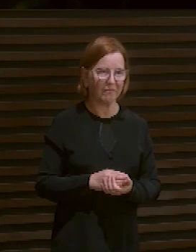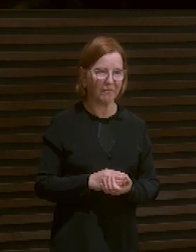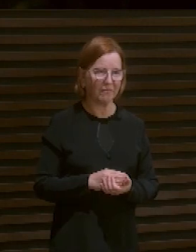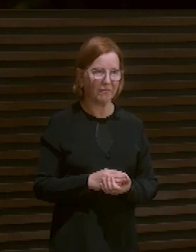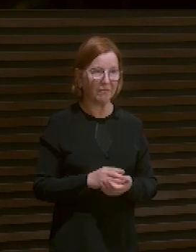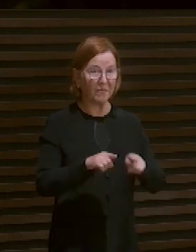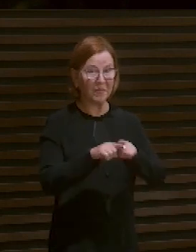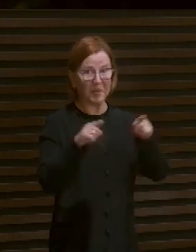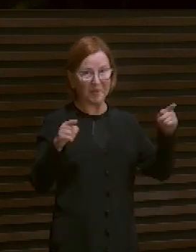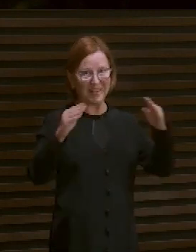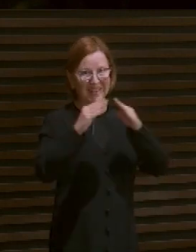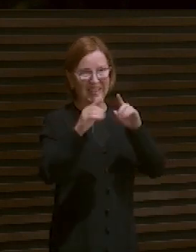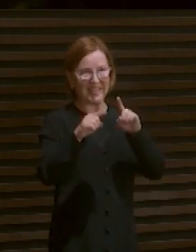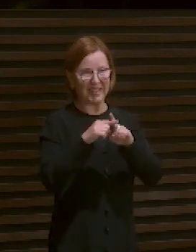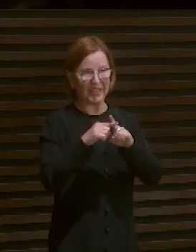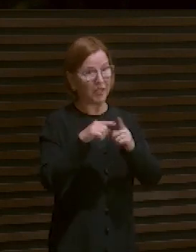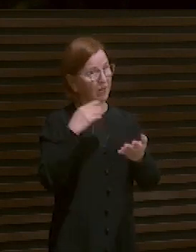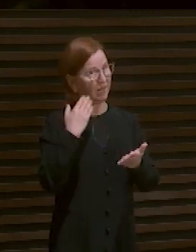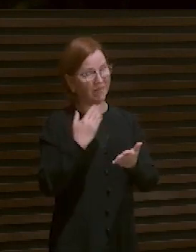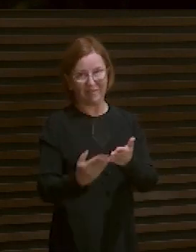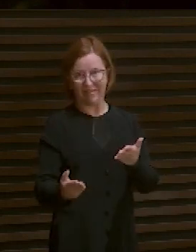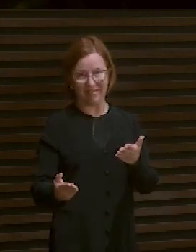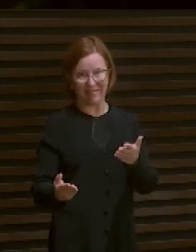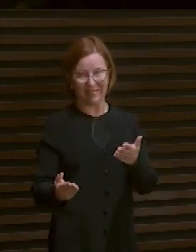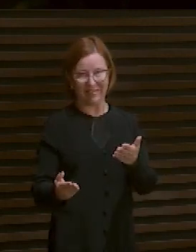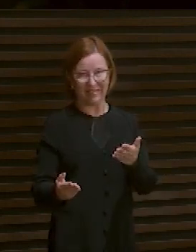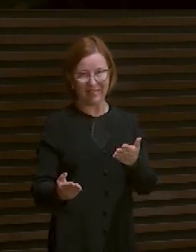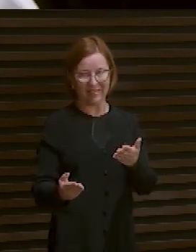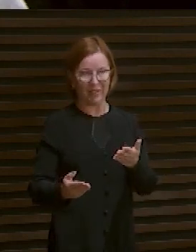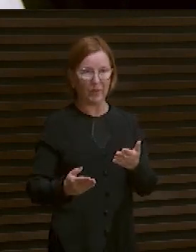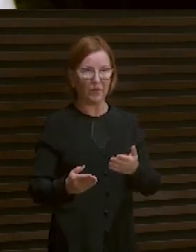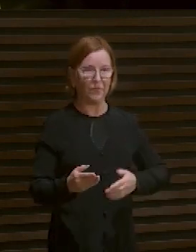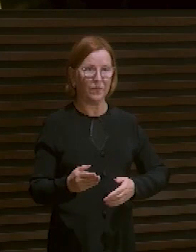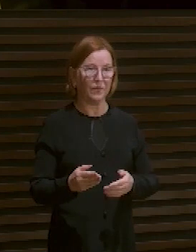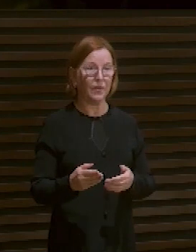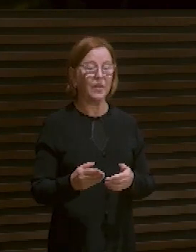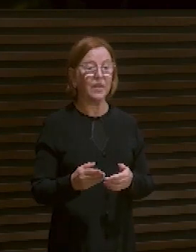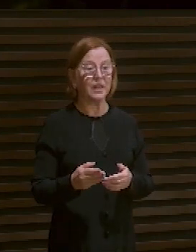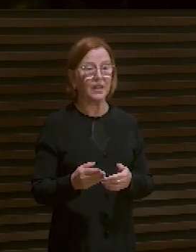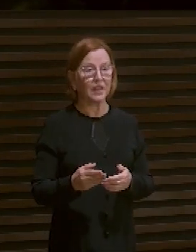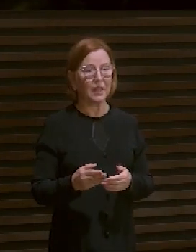a igreja não perdeu por não ter a palavra, porque ela era lida.